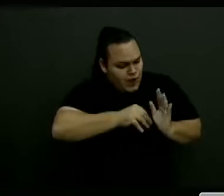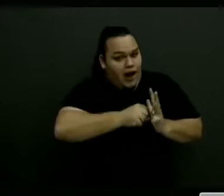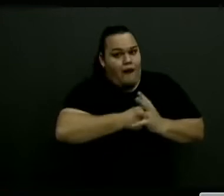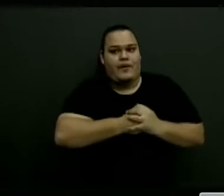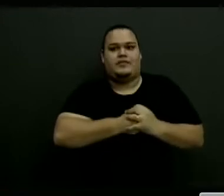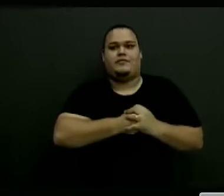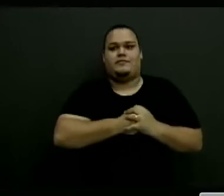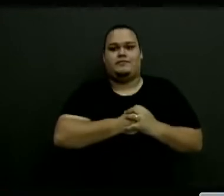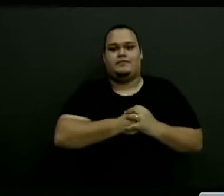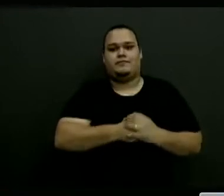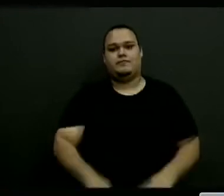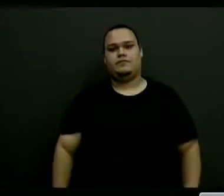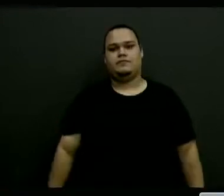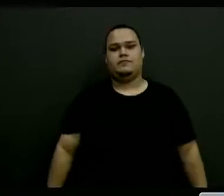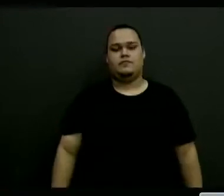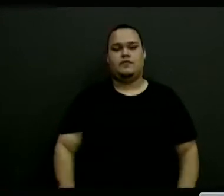Efésios 1:19.